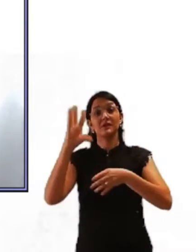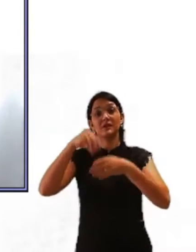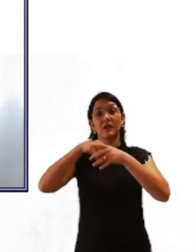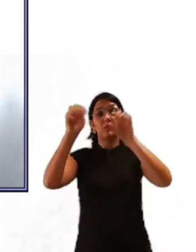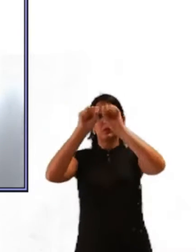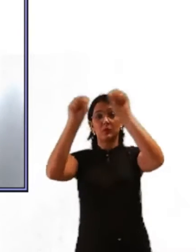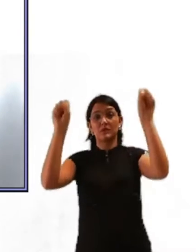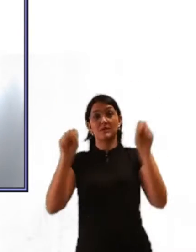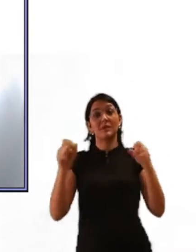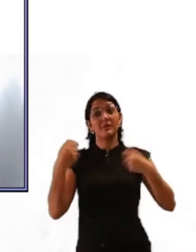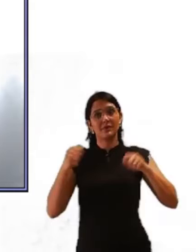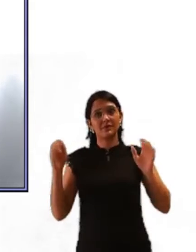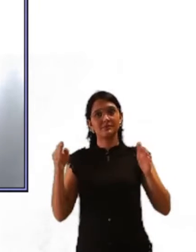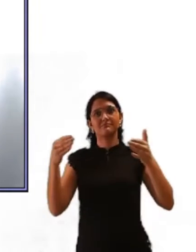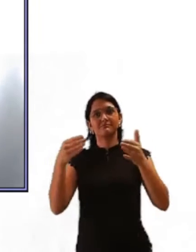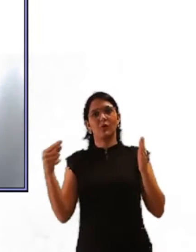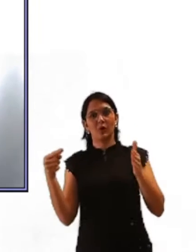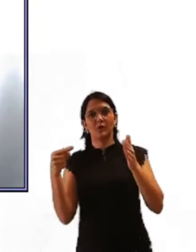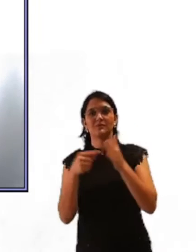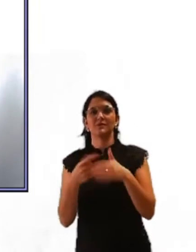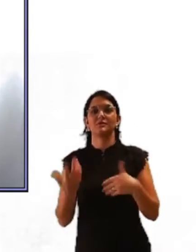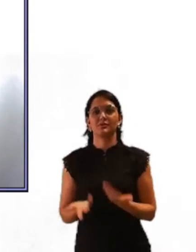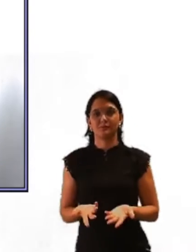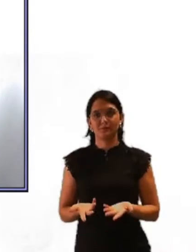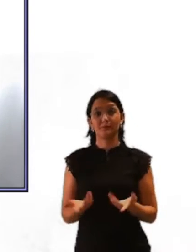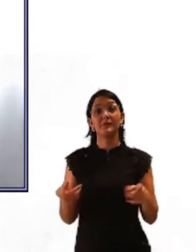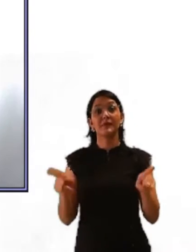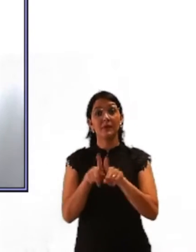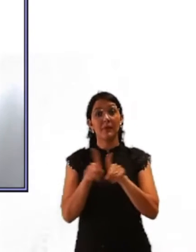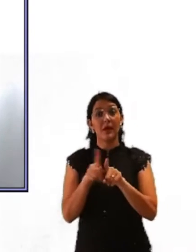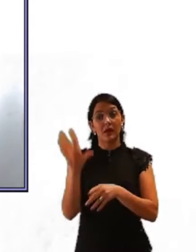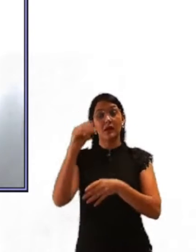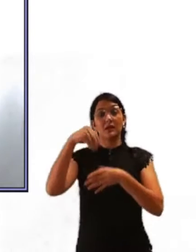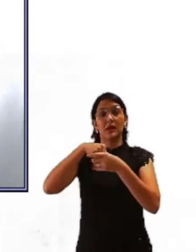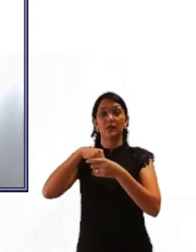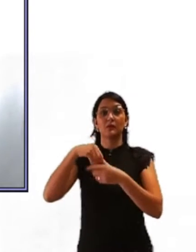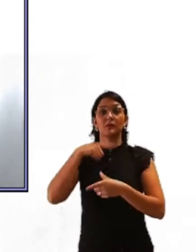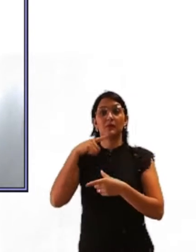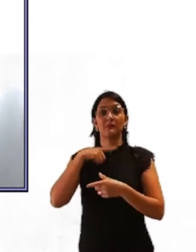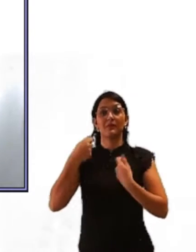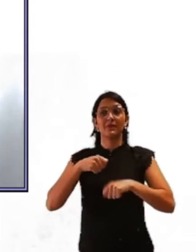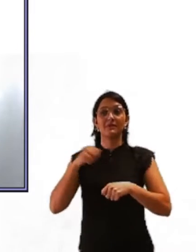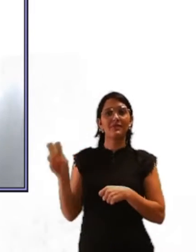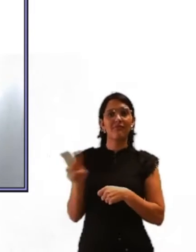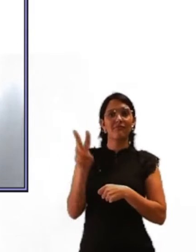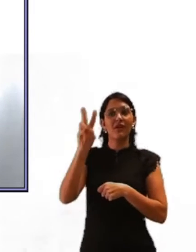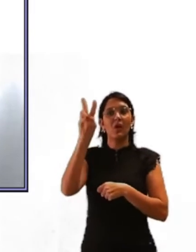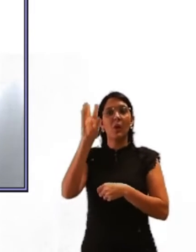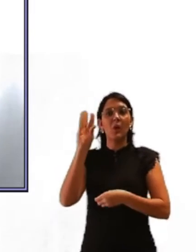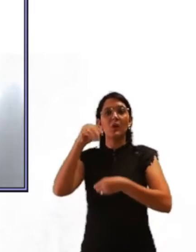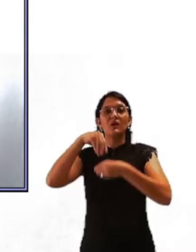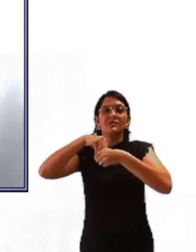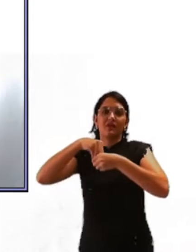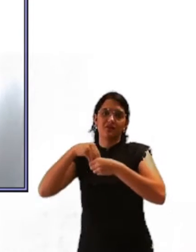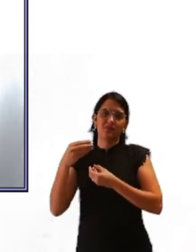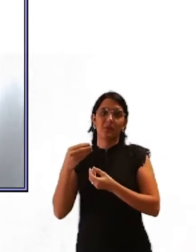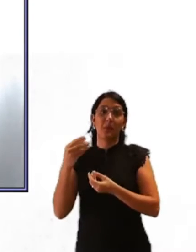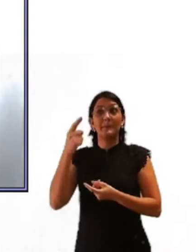objetivo. Mas, ao mesmo tempo, no momento em que inclui valores por meio de princípios, isso acaba